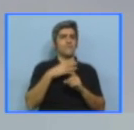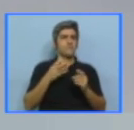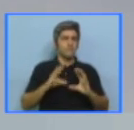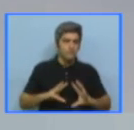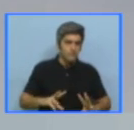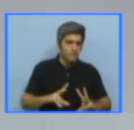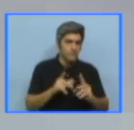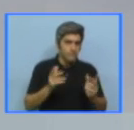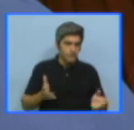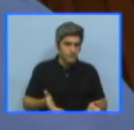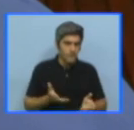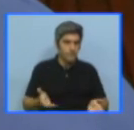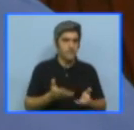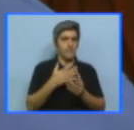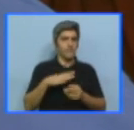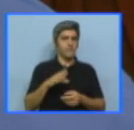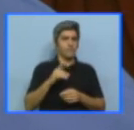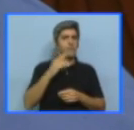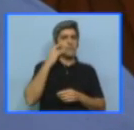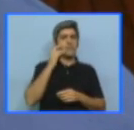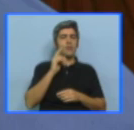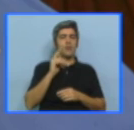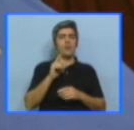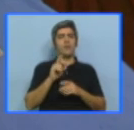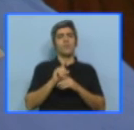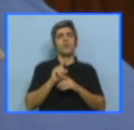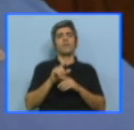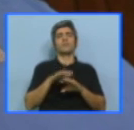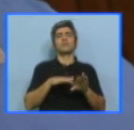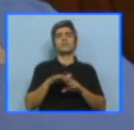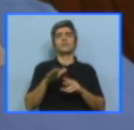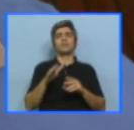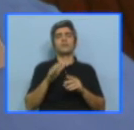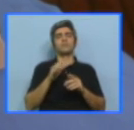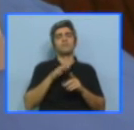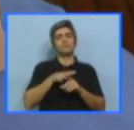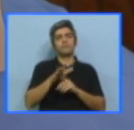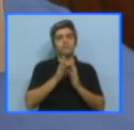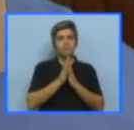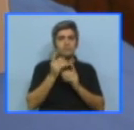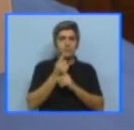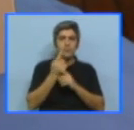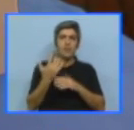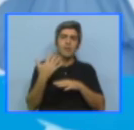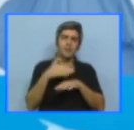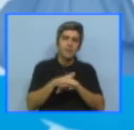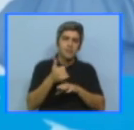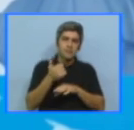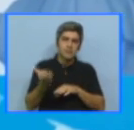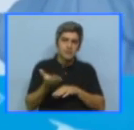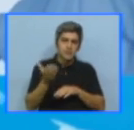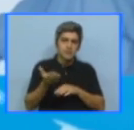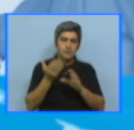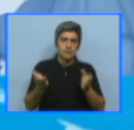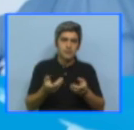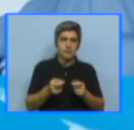o desenvolvimento. Quer dizer, a ideia era fazer uma evangelização integradora, portanto,